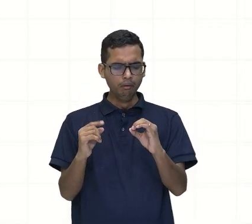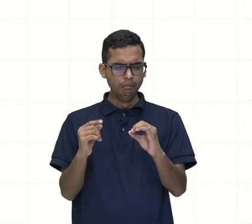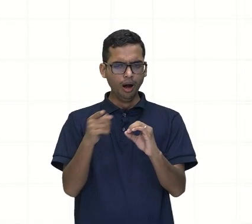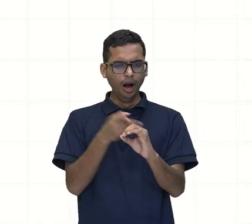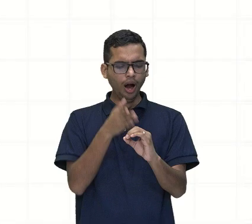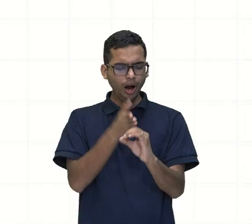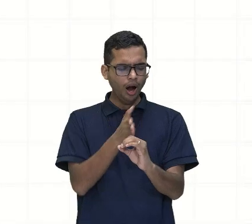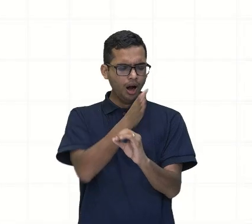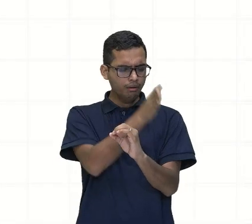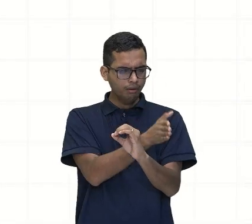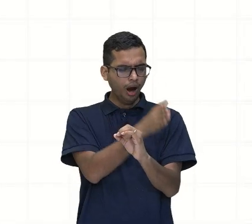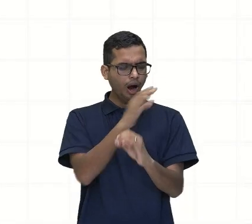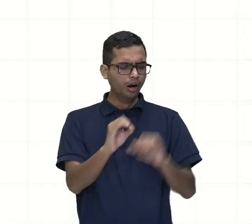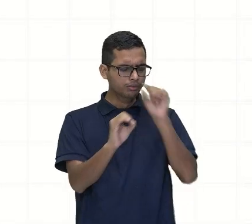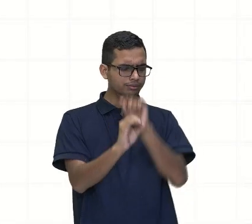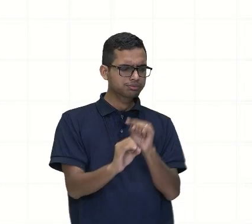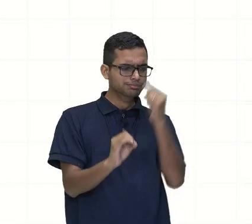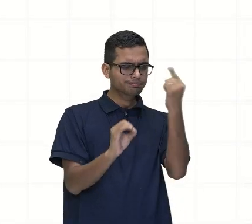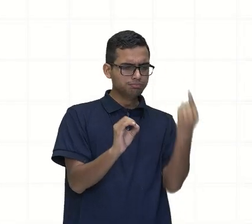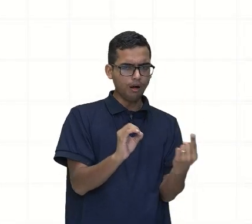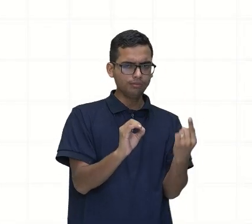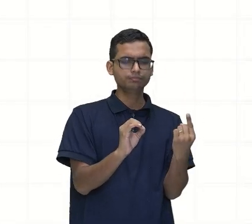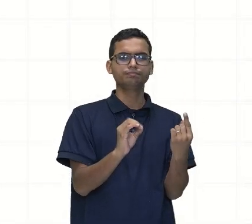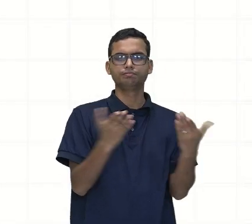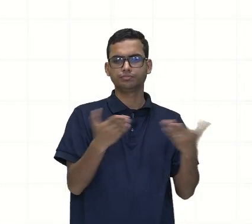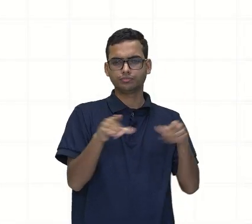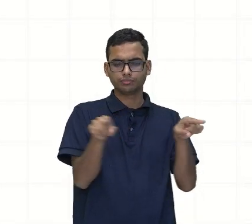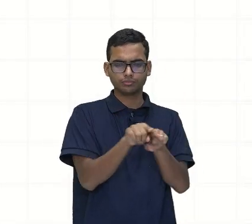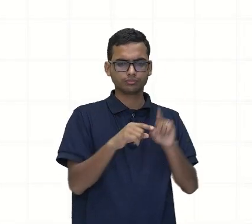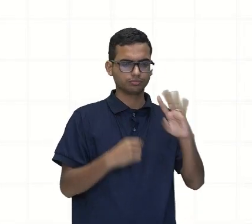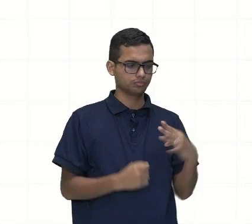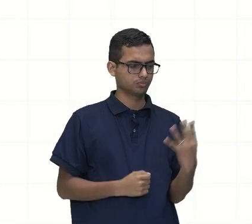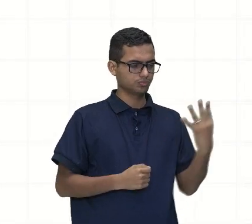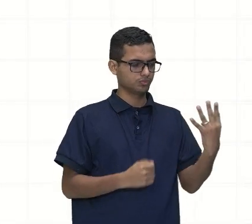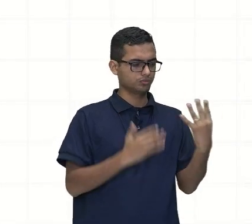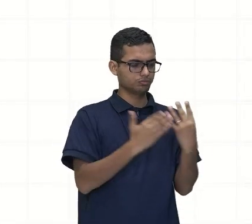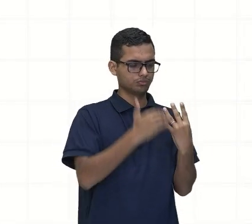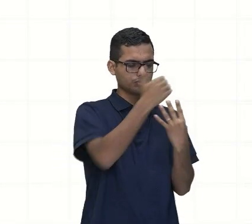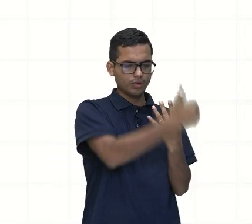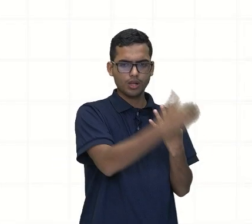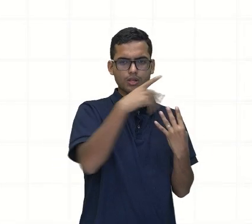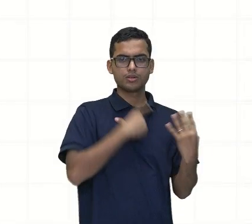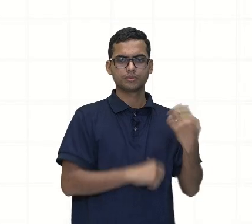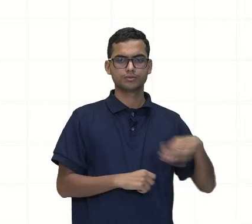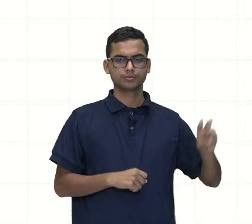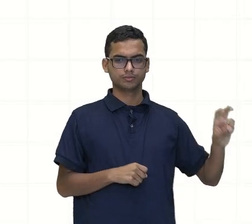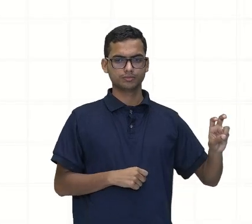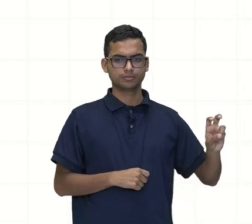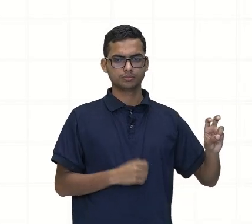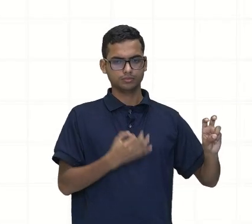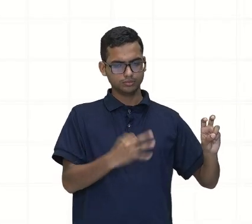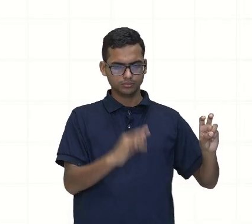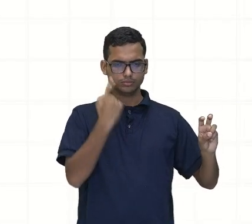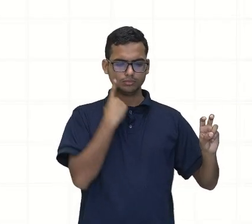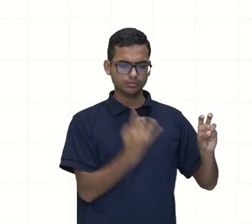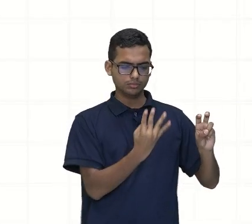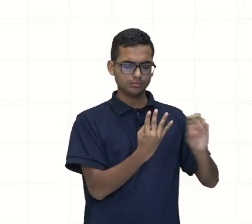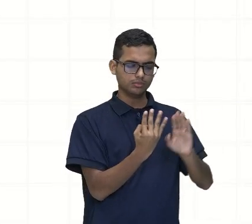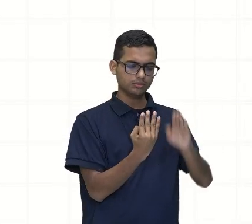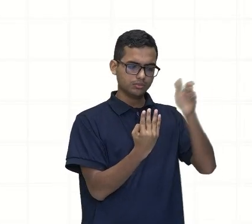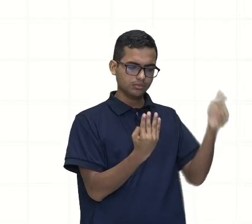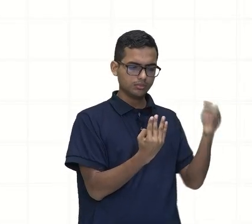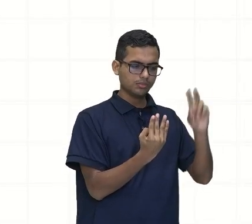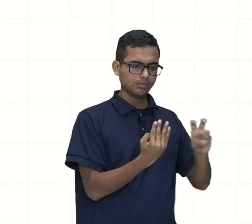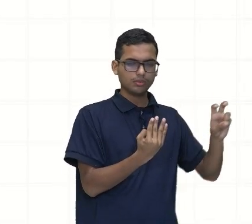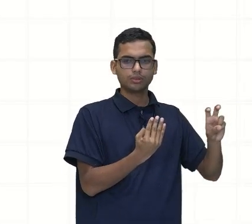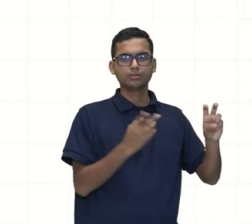dele. Quem é o sucessor do 4? É o 5. O número que estaria aqui seria o 5. E assim por